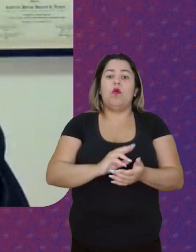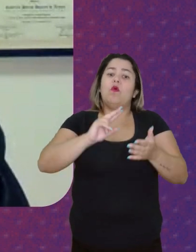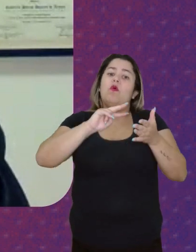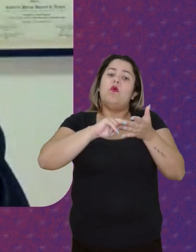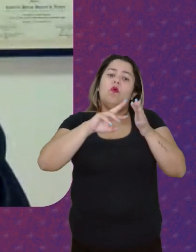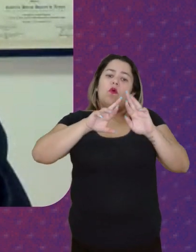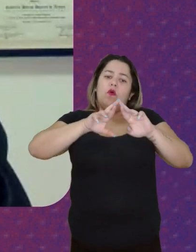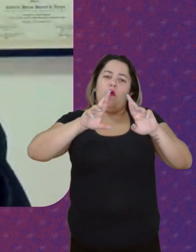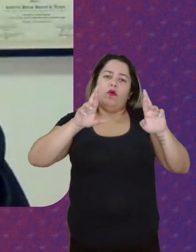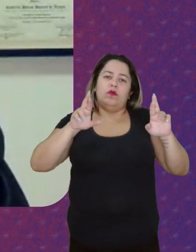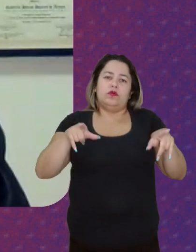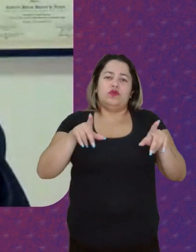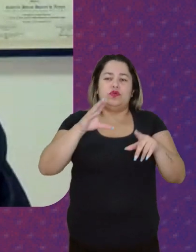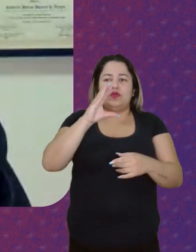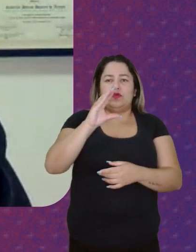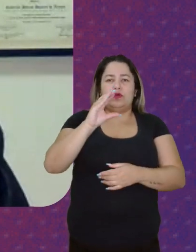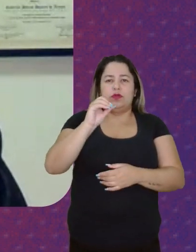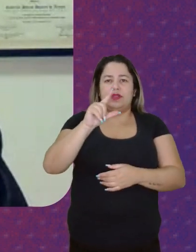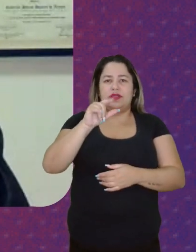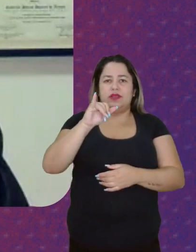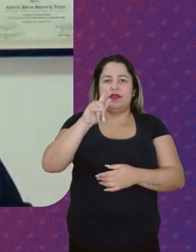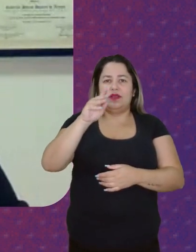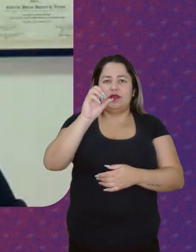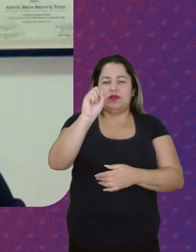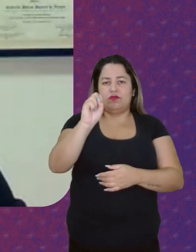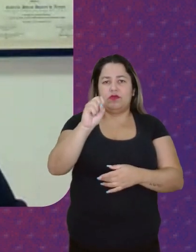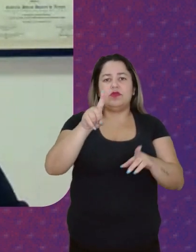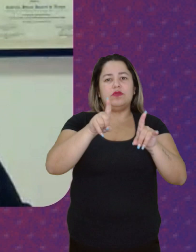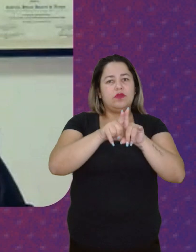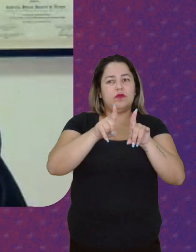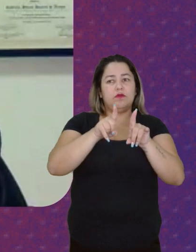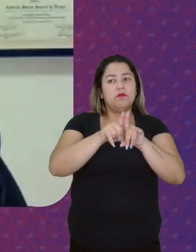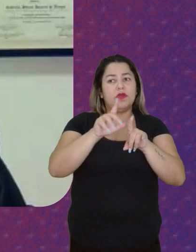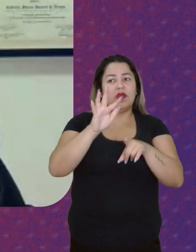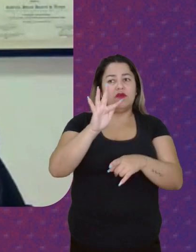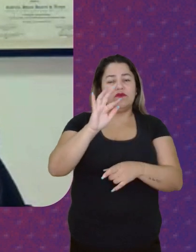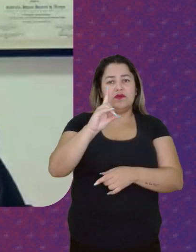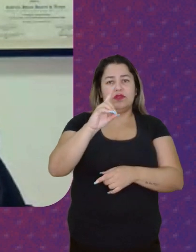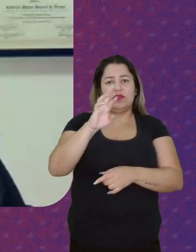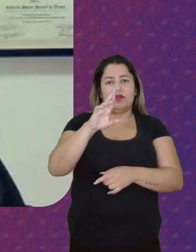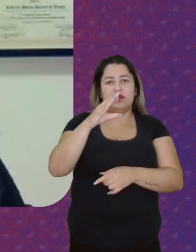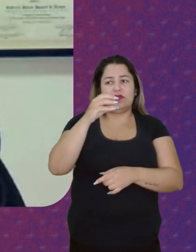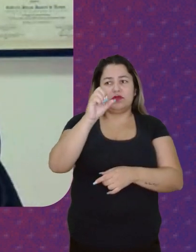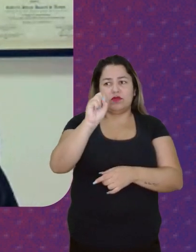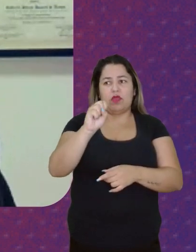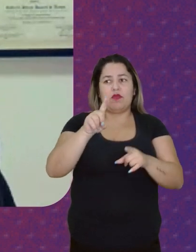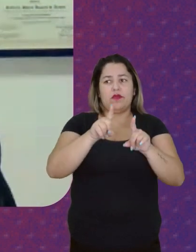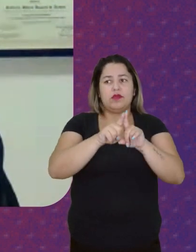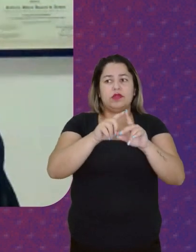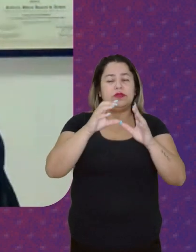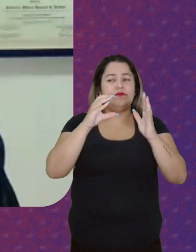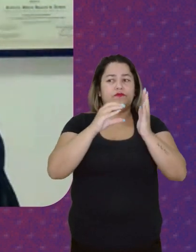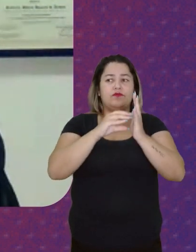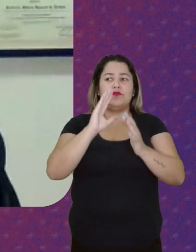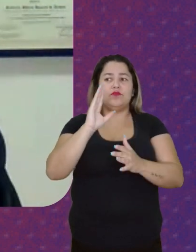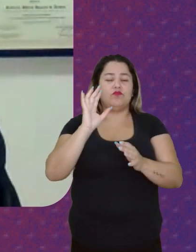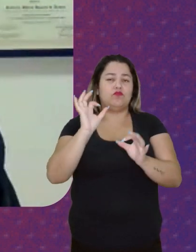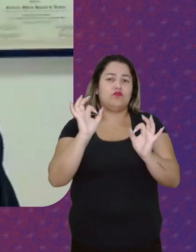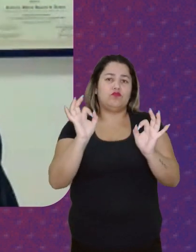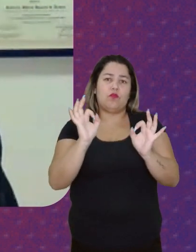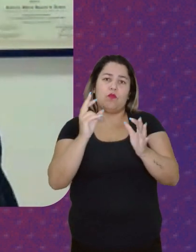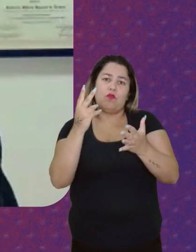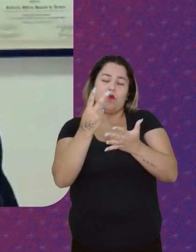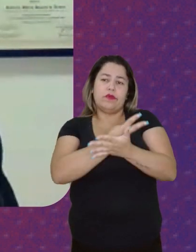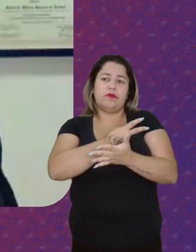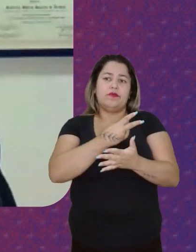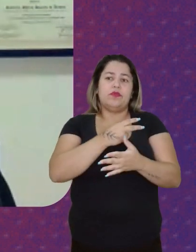diferença entre as coligações e as federações, né? As coligações de partidos, elas só acontecem